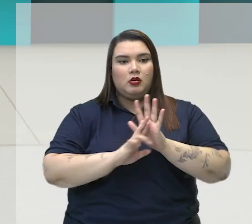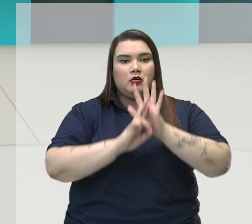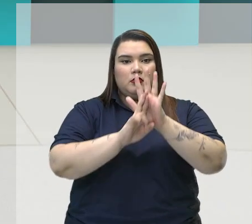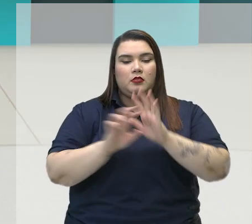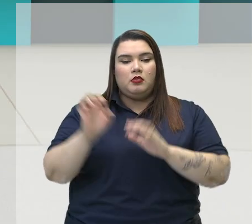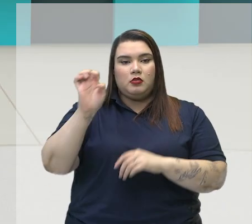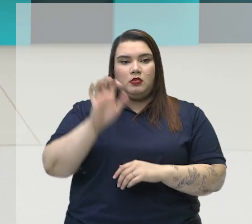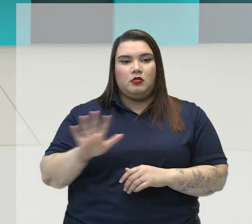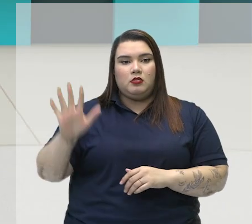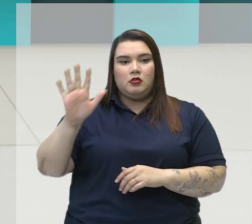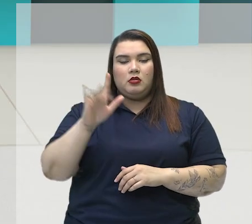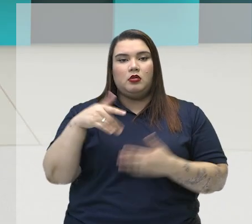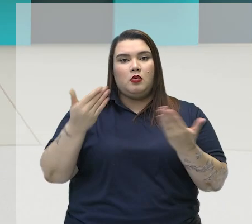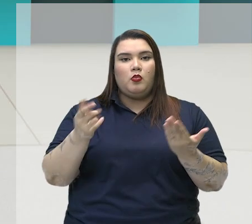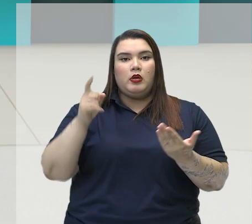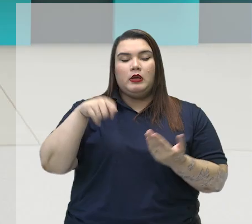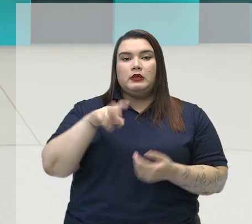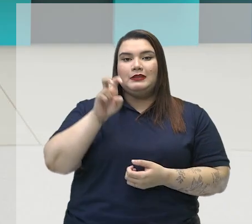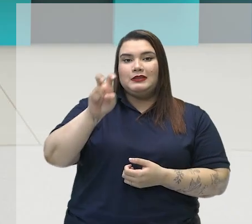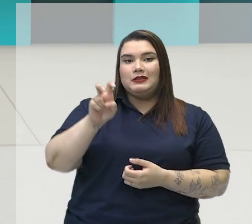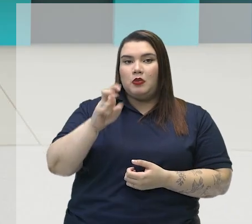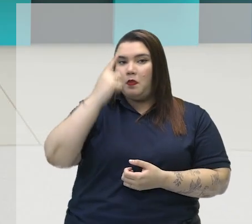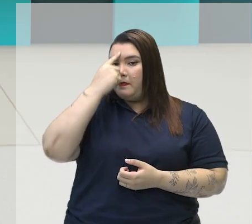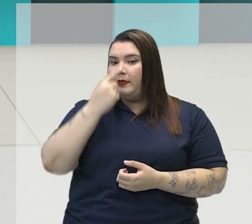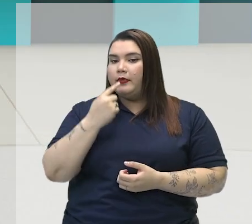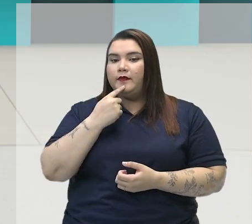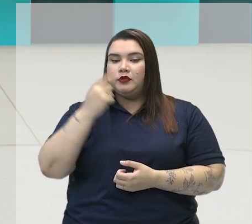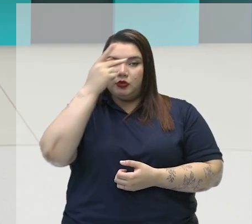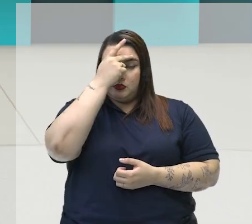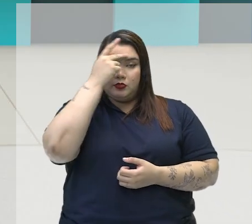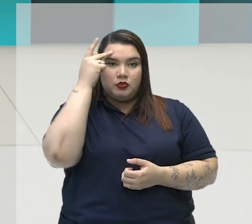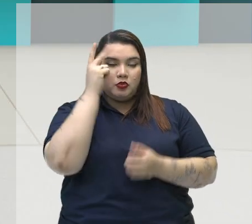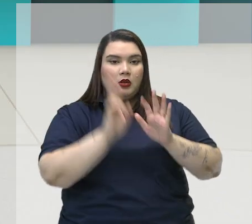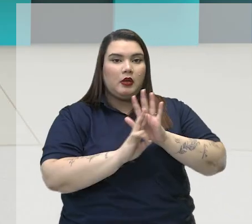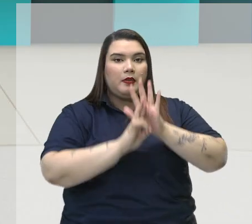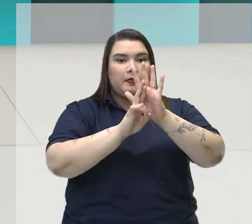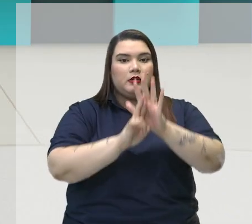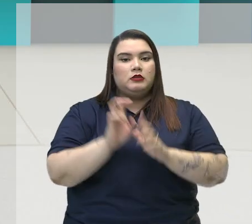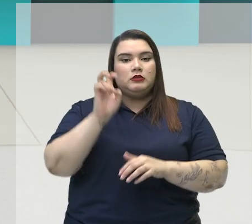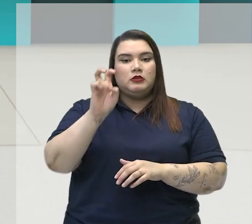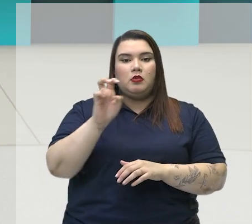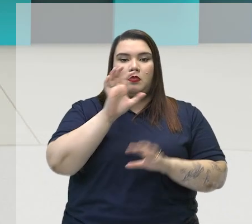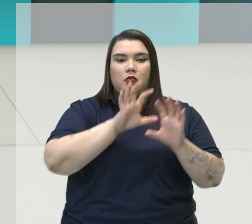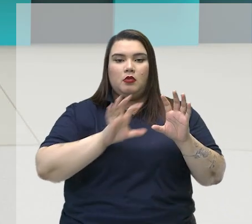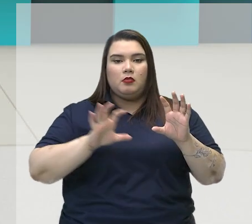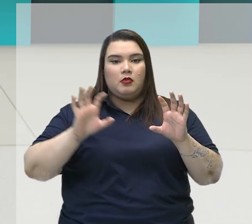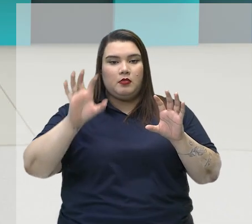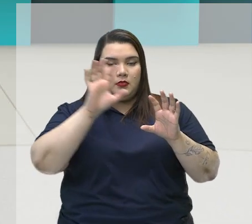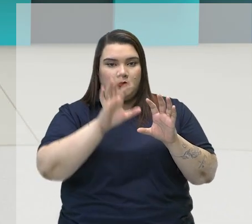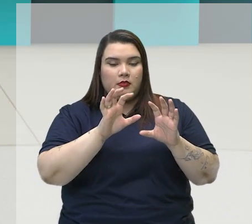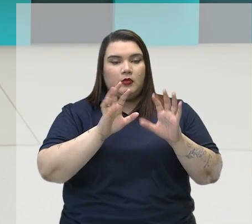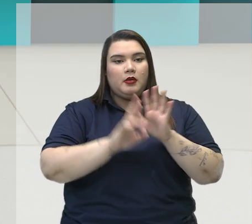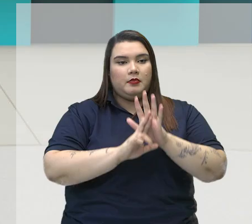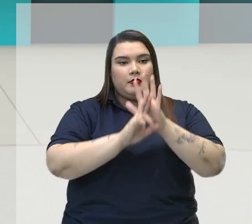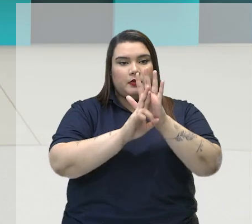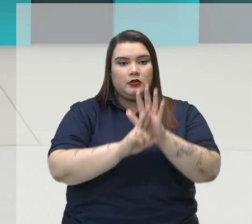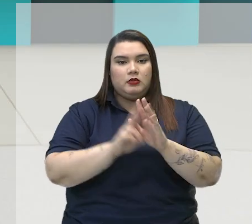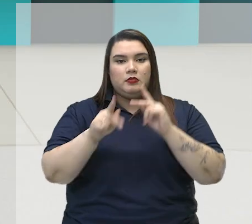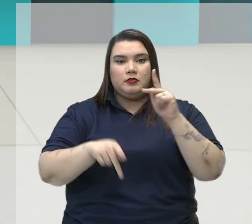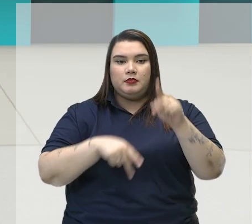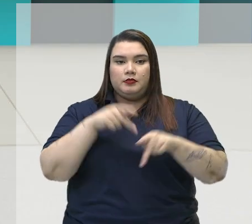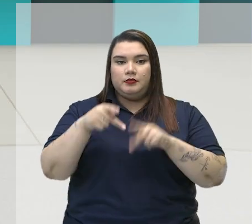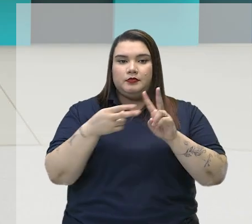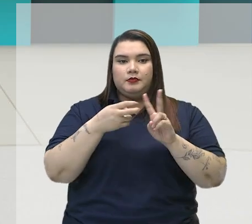Europa. Então, são 5 rostos aqui que representam os 5 continentes, certo? Representando os povos